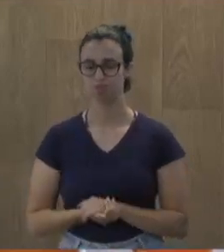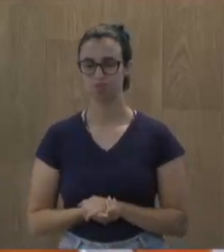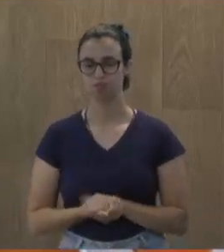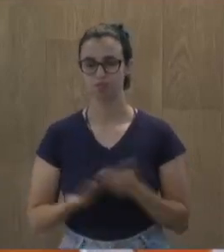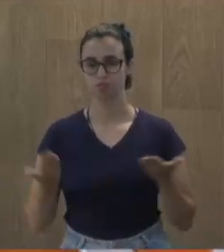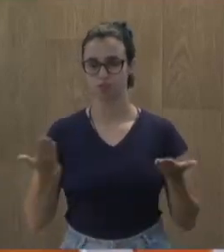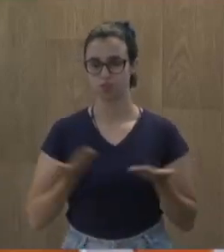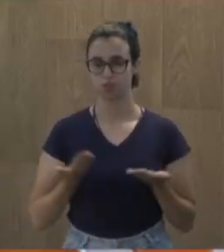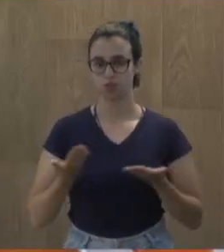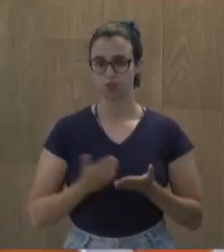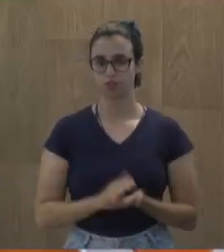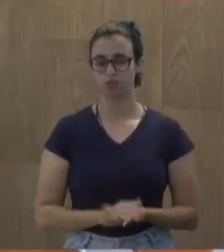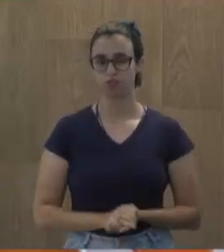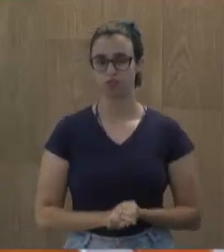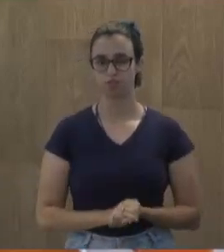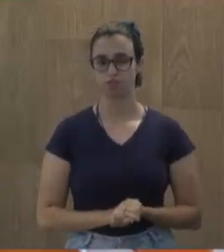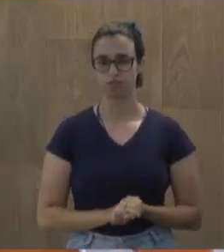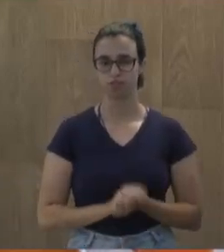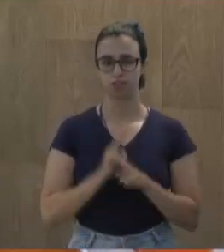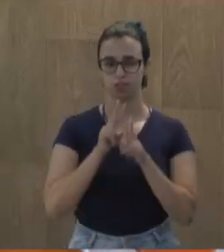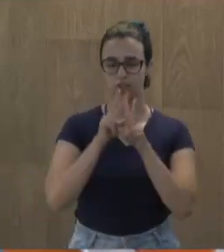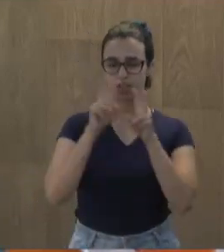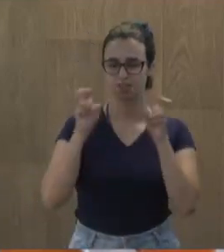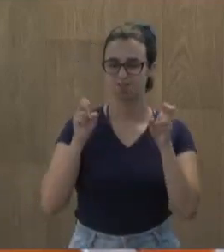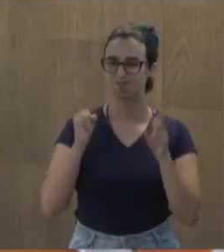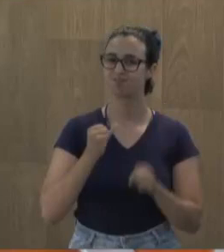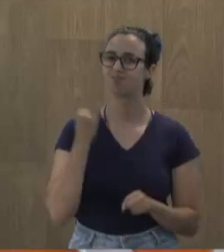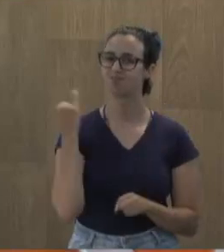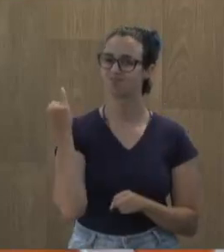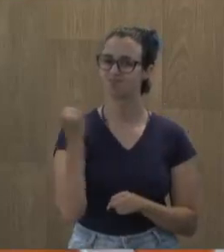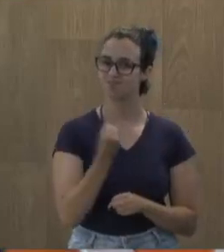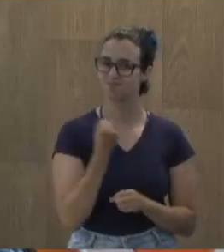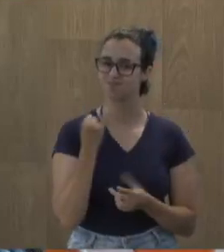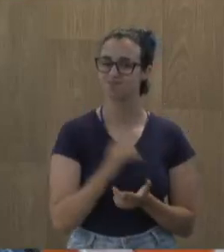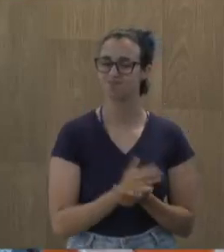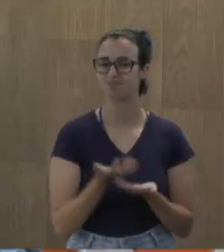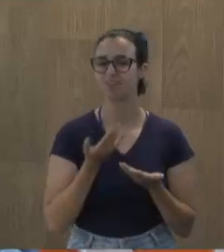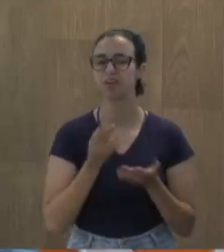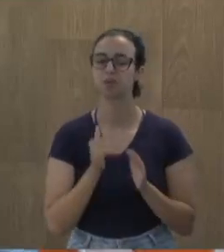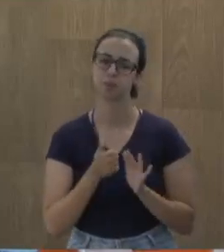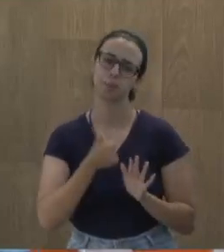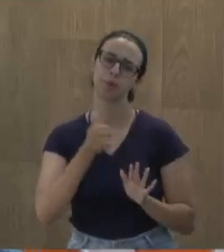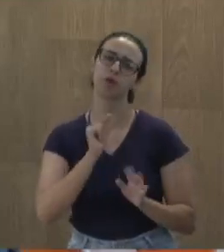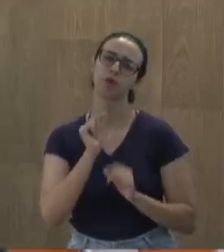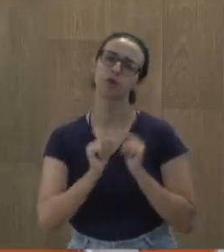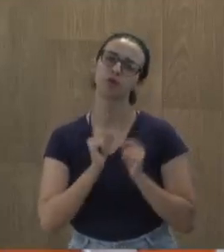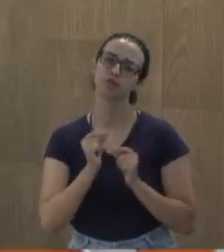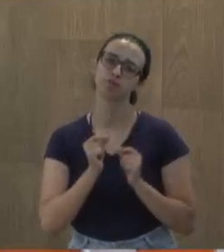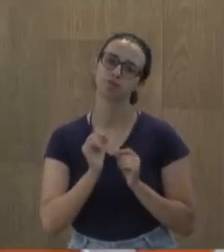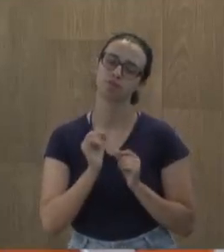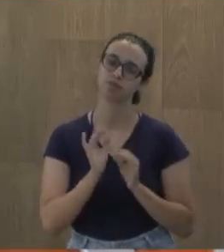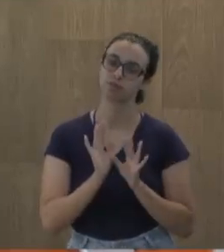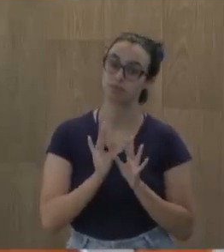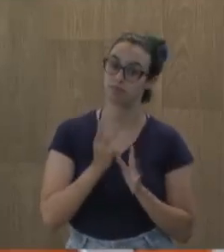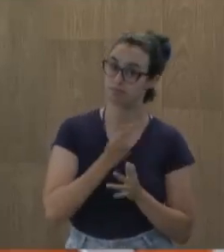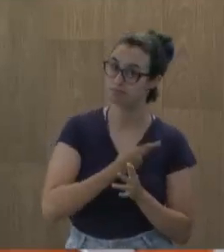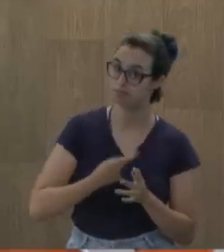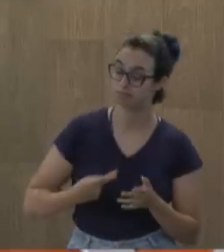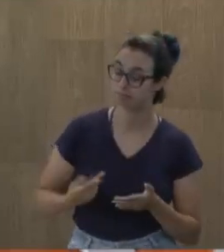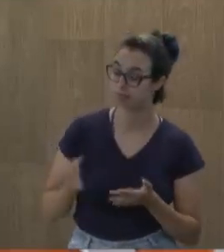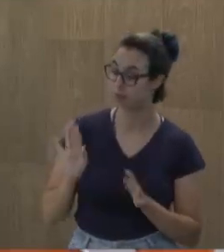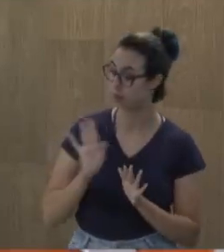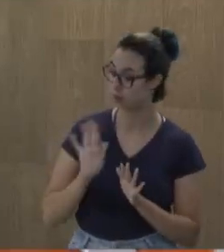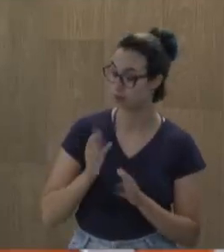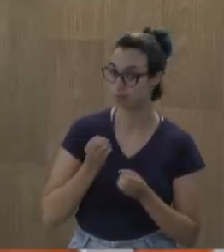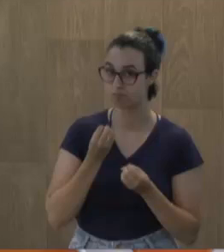Hoje eu estou com um assunto muito importante eu gosto primeiro eu gostaria de de comprimentar o presidente dessa casa era um sonho